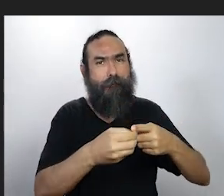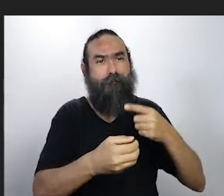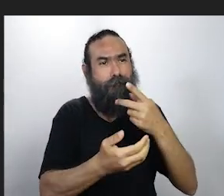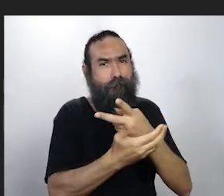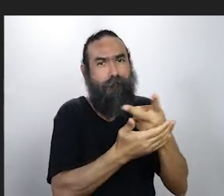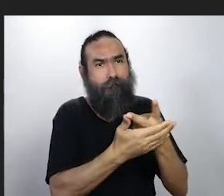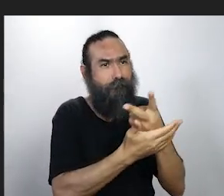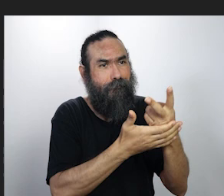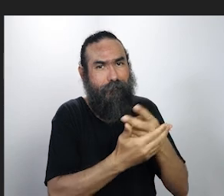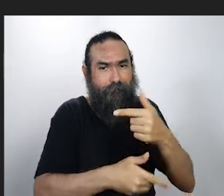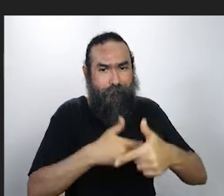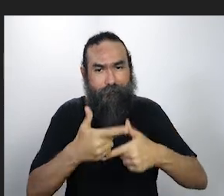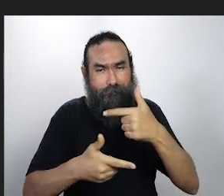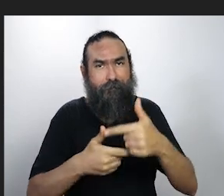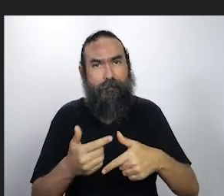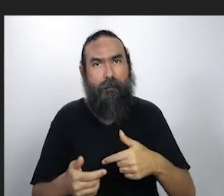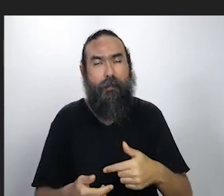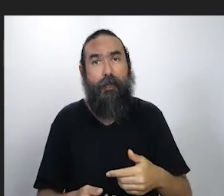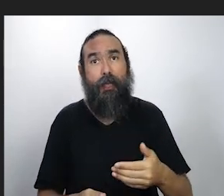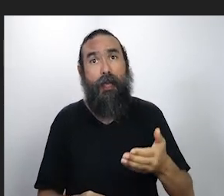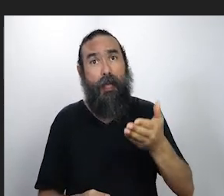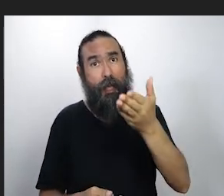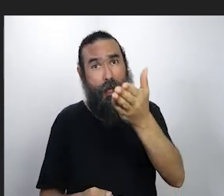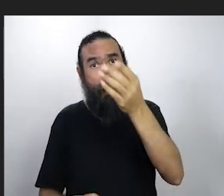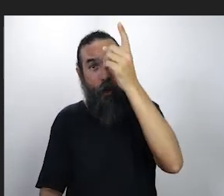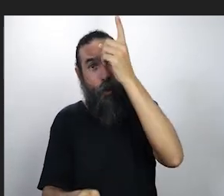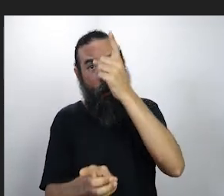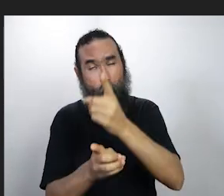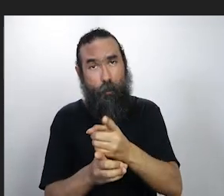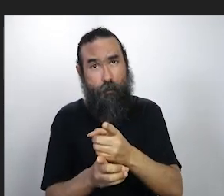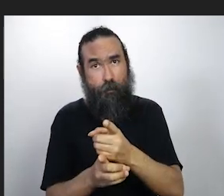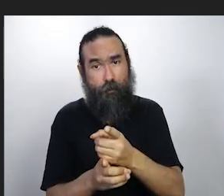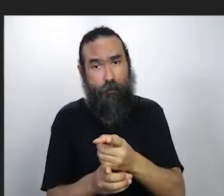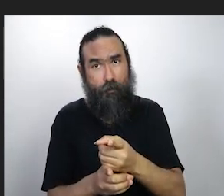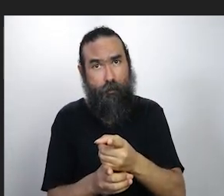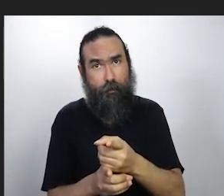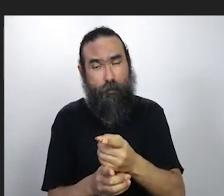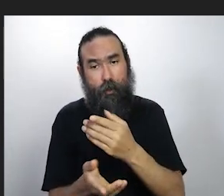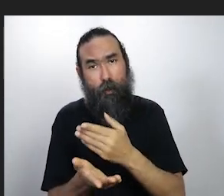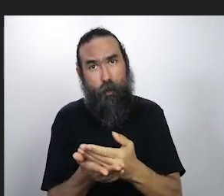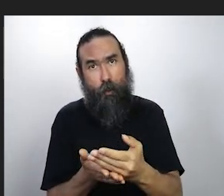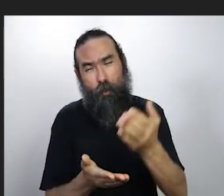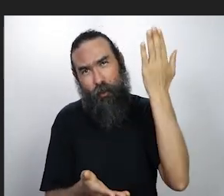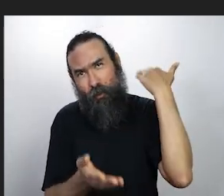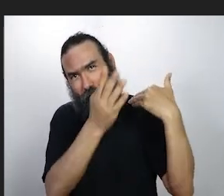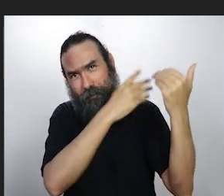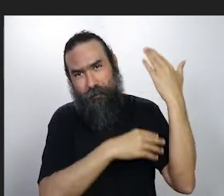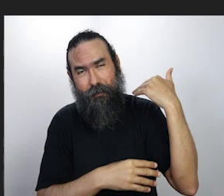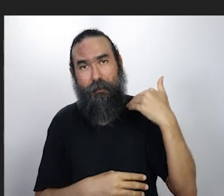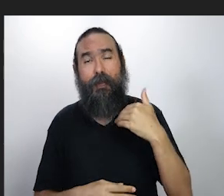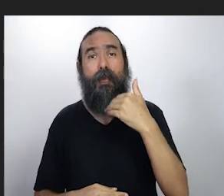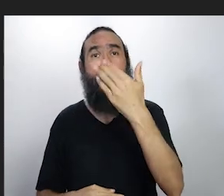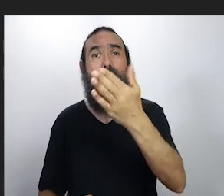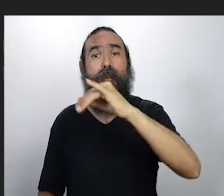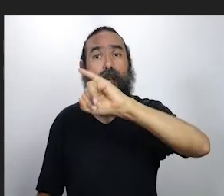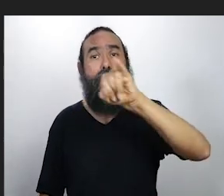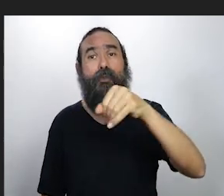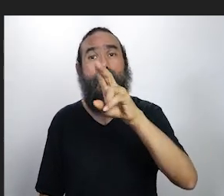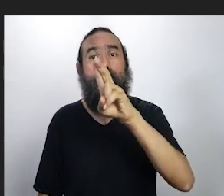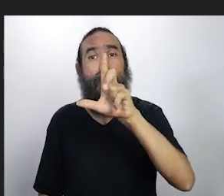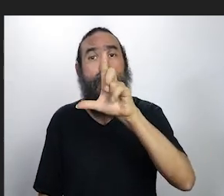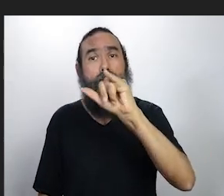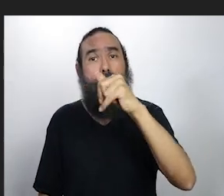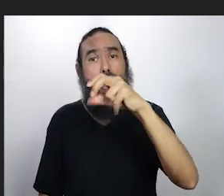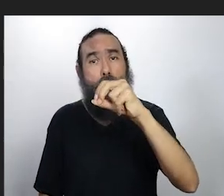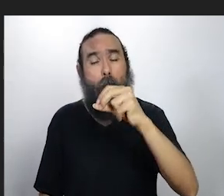2000. E o Juliano sempre me pedia para levar algum grupo, né, pequeno, lá na vila,